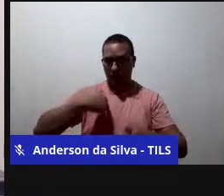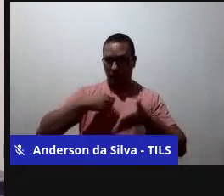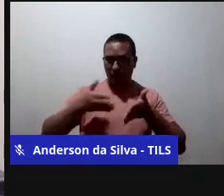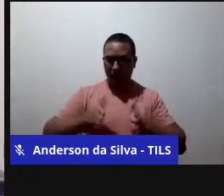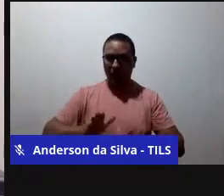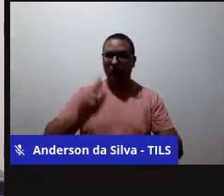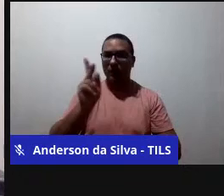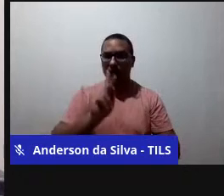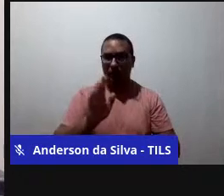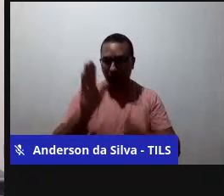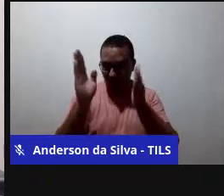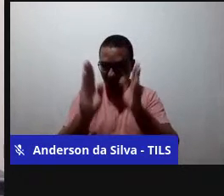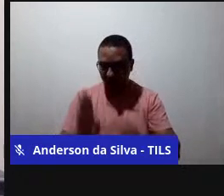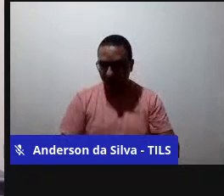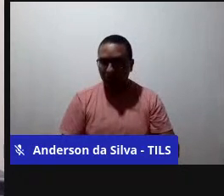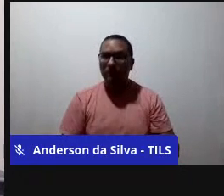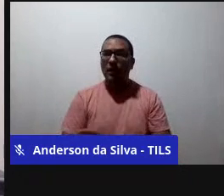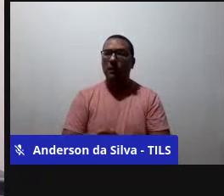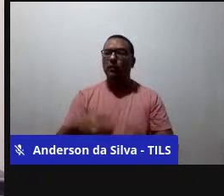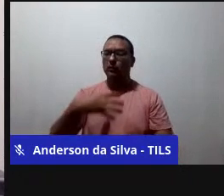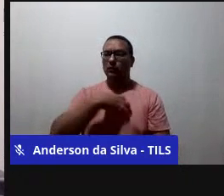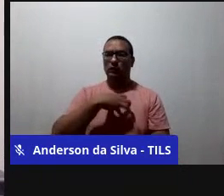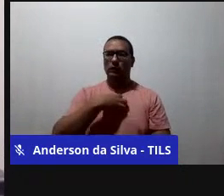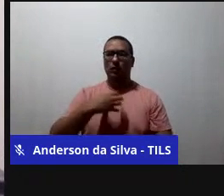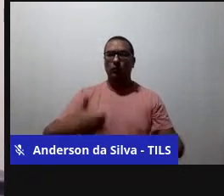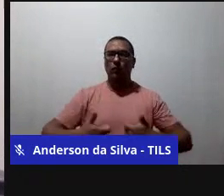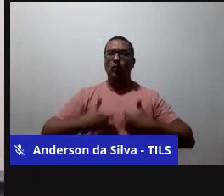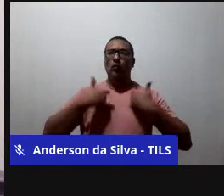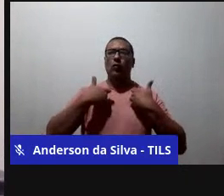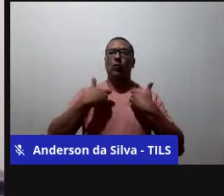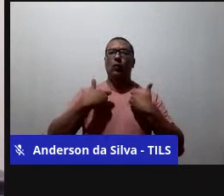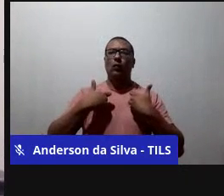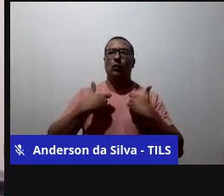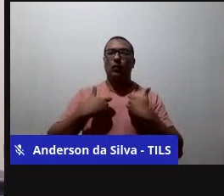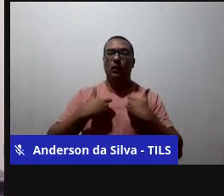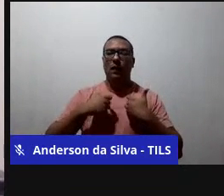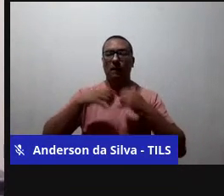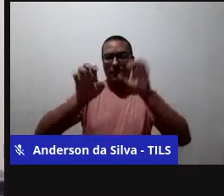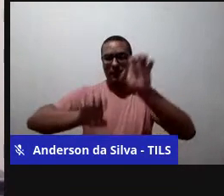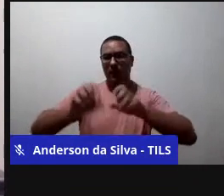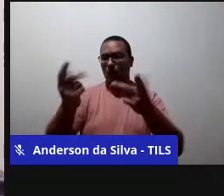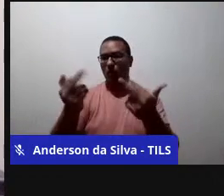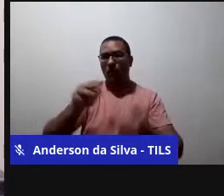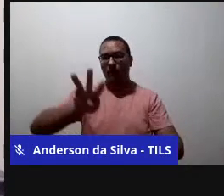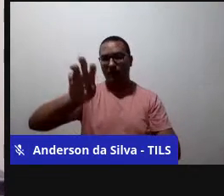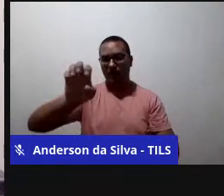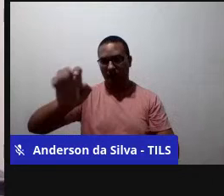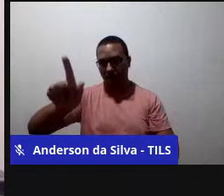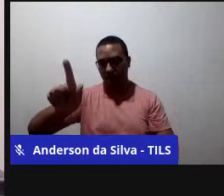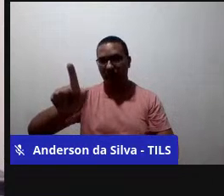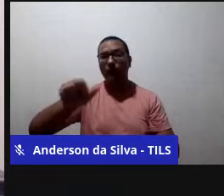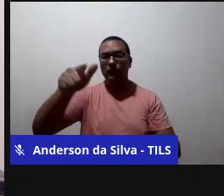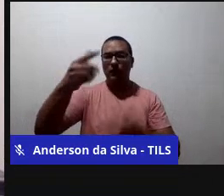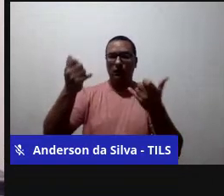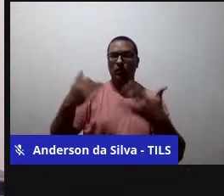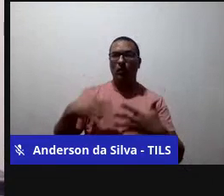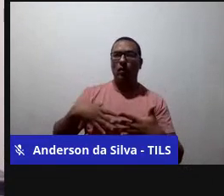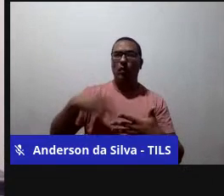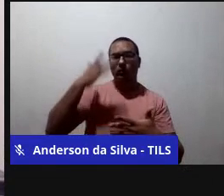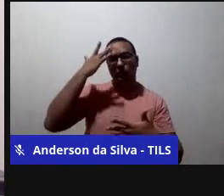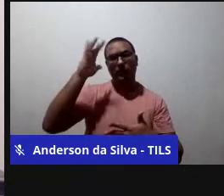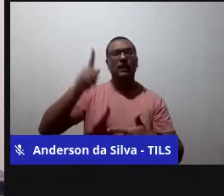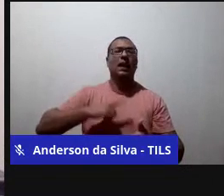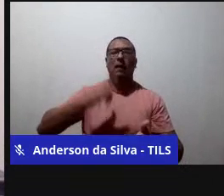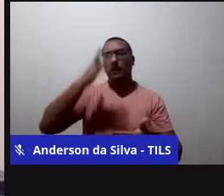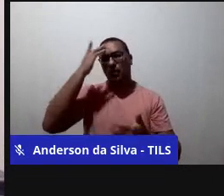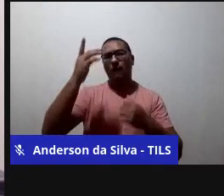para mim ver uma empresa como a VEG e participar do mesmo evento. No começo da sua fala, você falou assim, ah, eu estou aqui cercado de doutores e tal, e